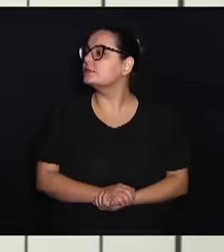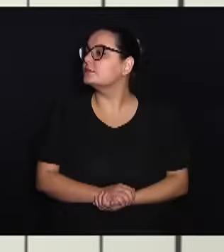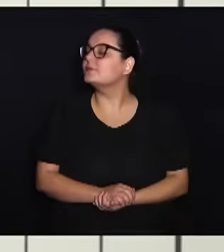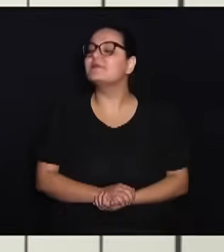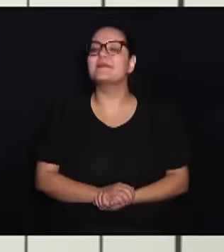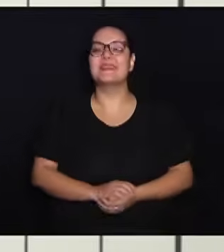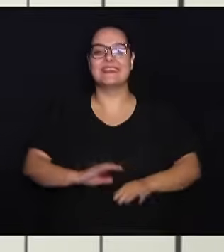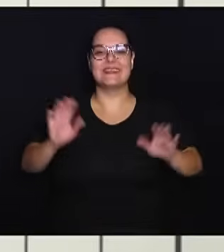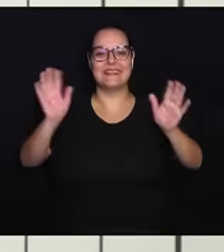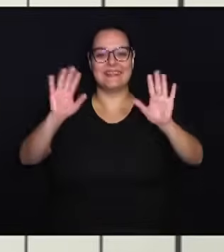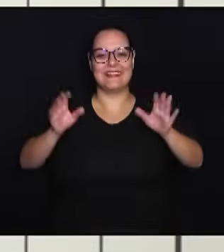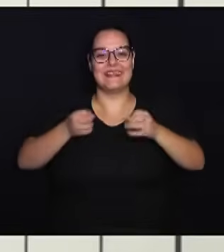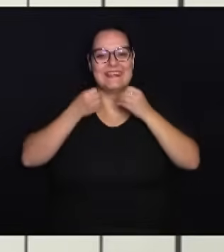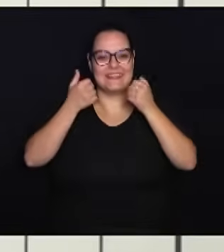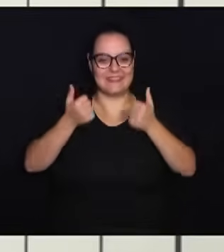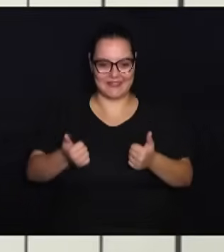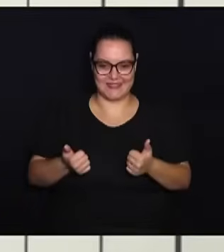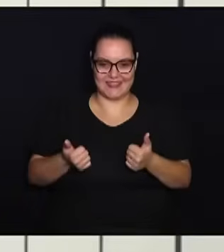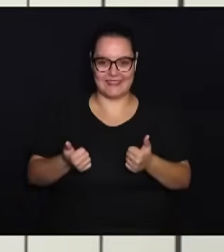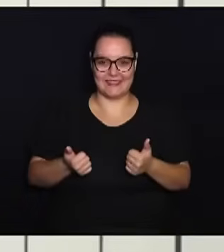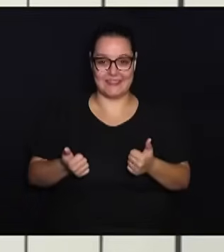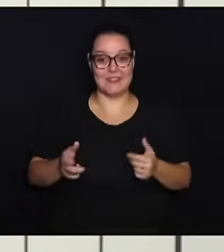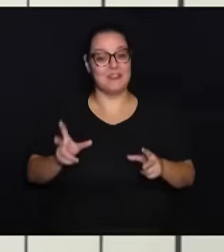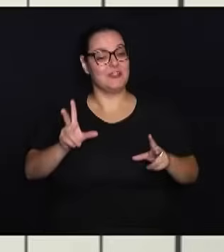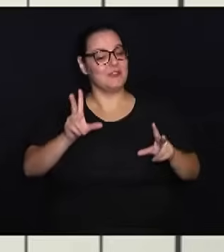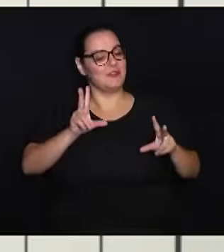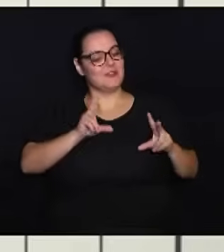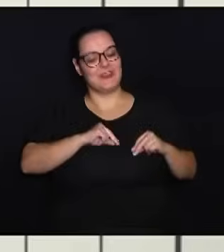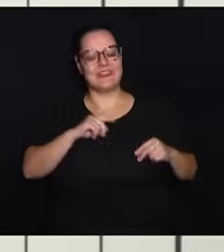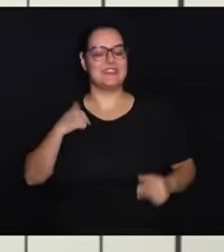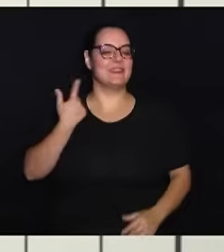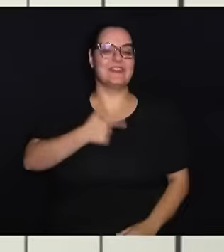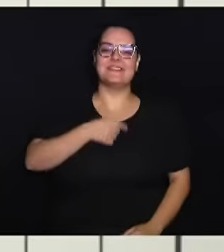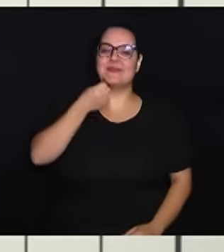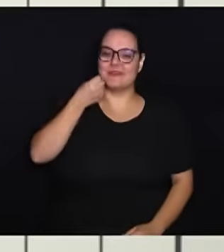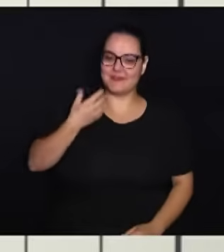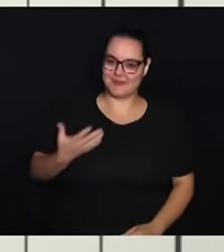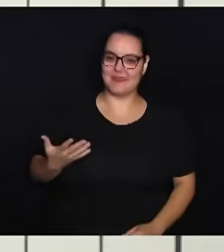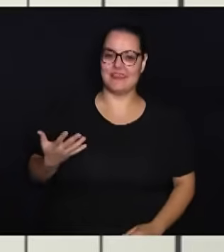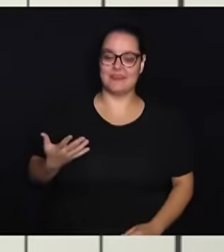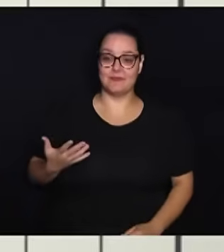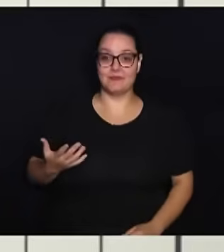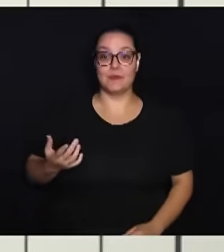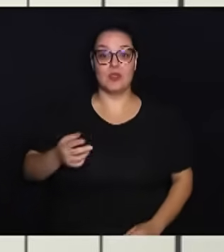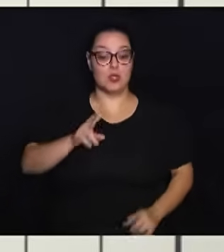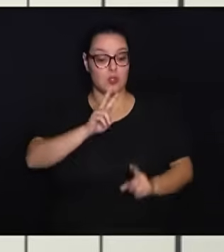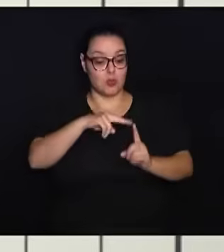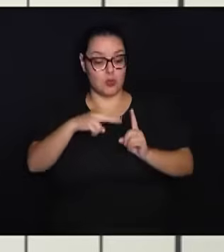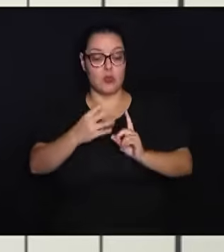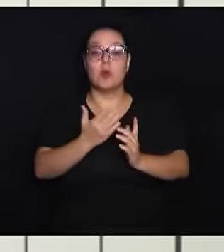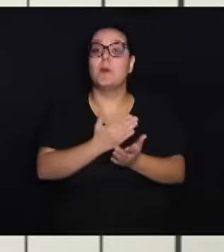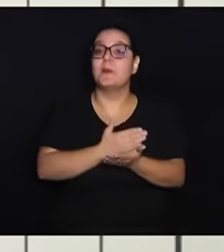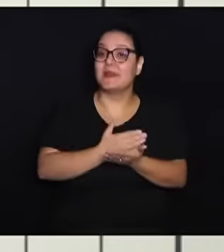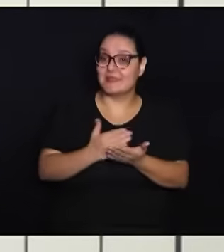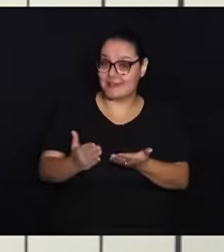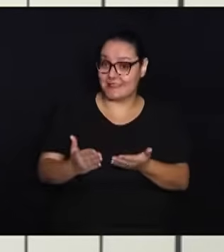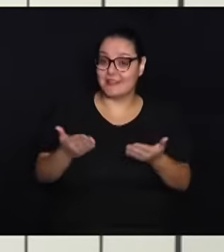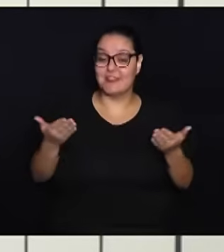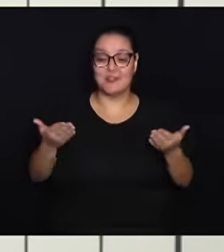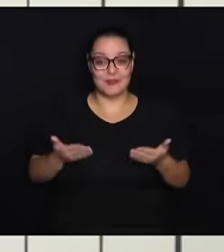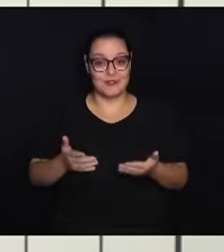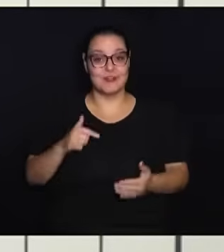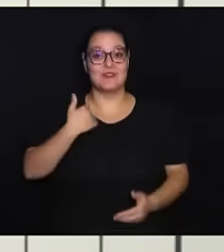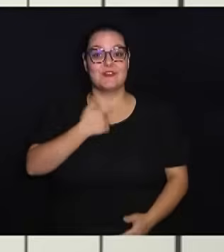Olá, como vai você? Tudo bem? Nós estamos muito bem e olha, Ponto de Vista está começando e hoje